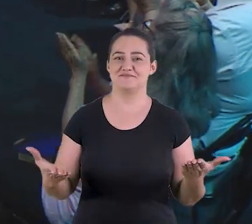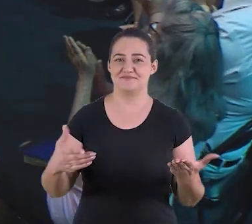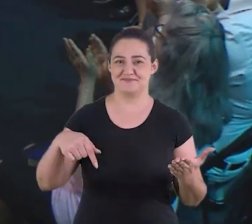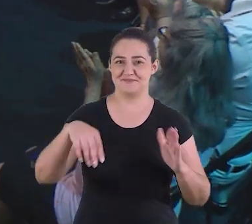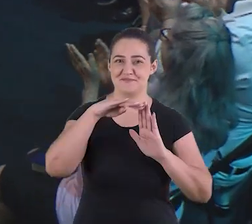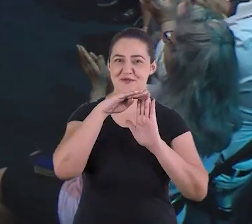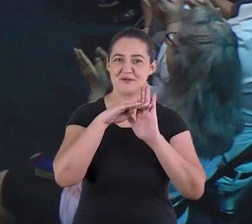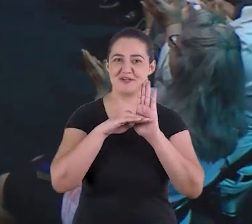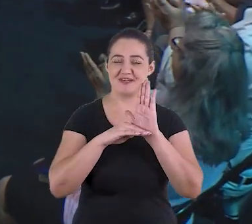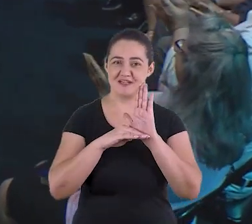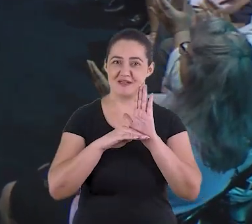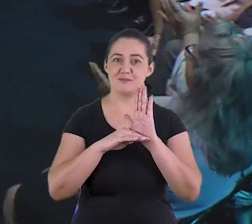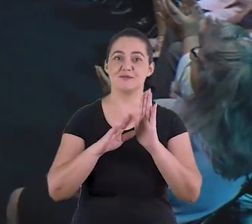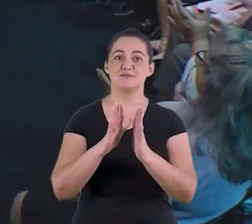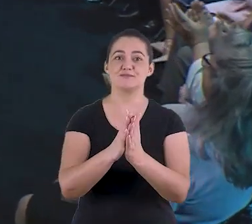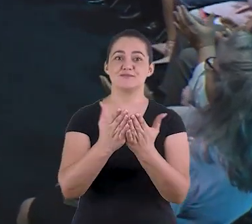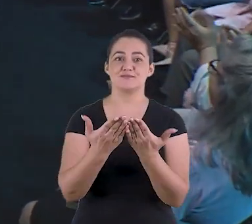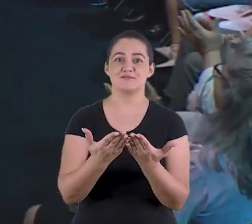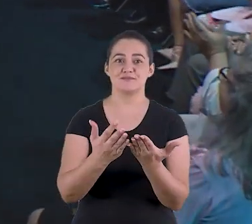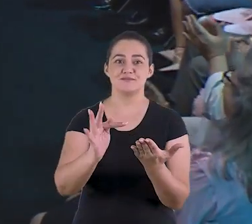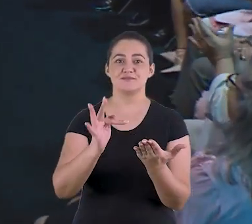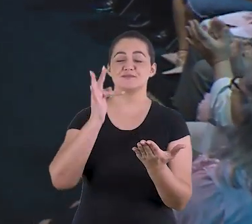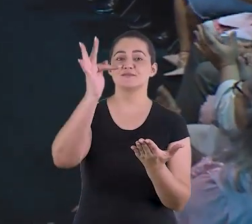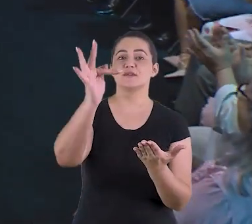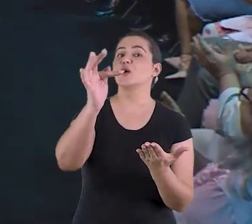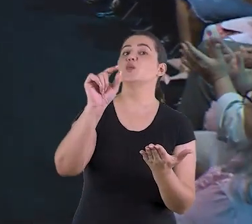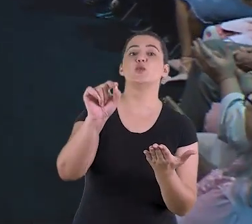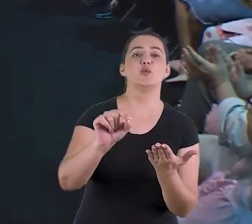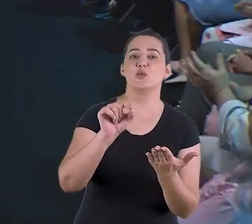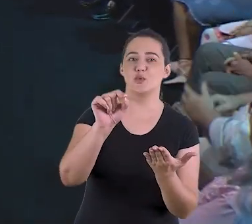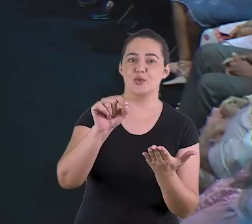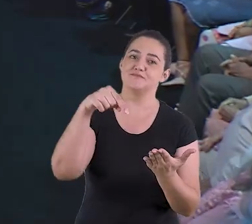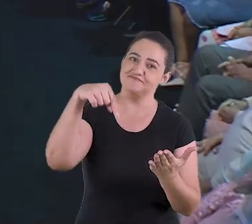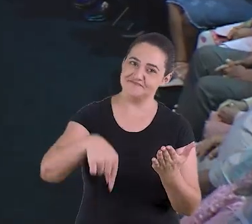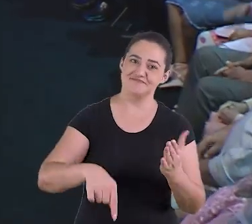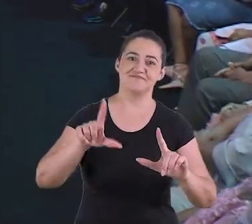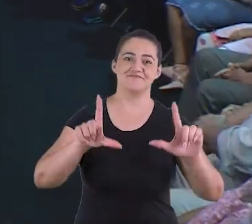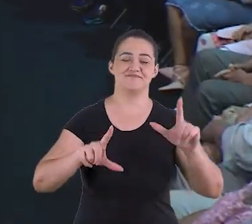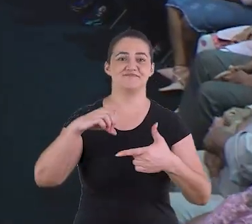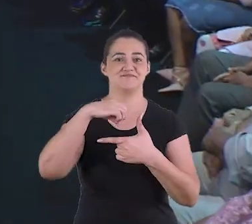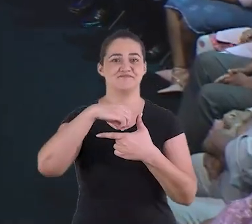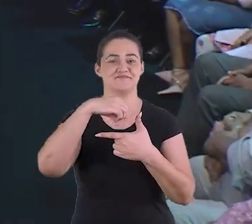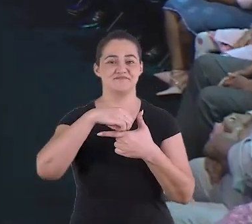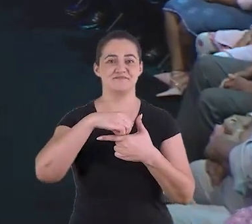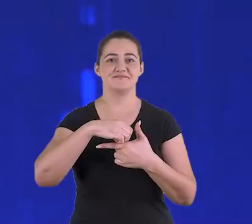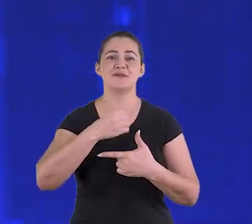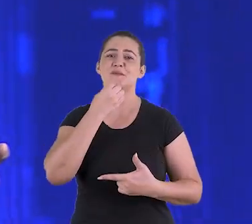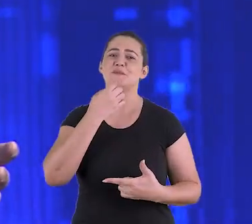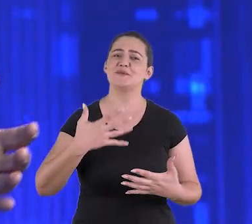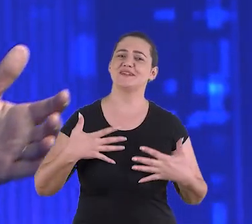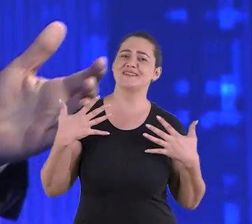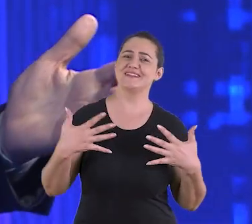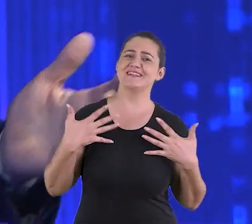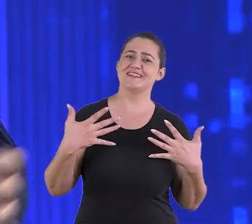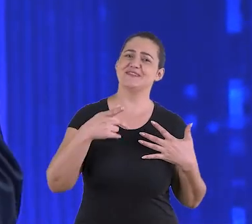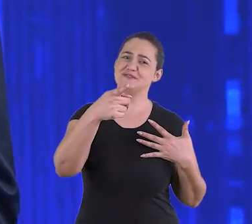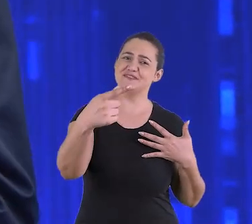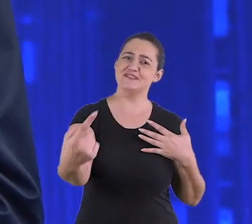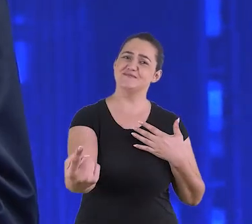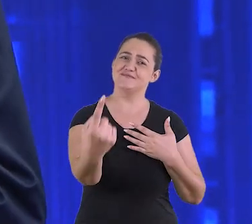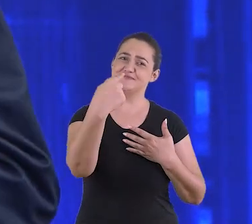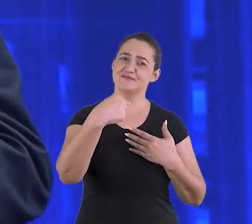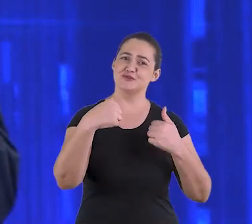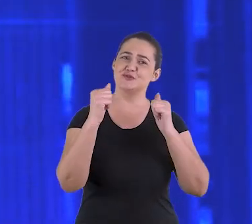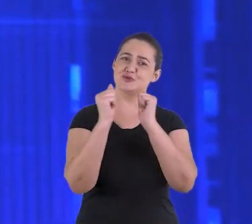Estamos começando agora, mais uma vez, o programa A Arena do Futuro, aqui na TV Novo Tempo. Que alegria poder saudar